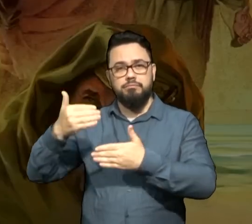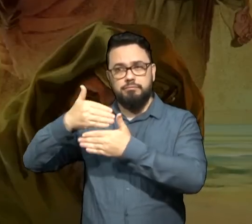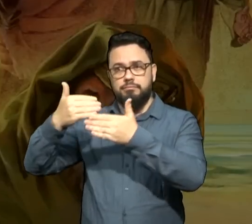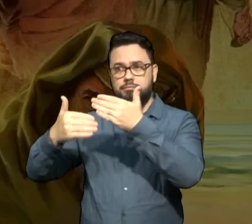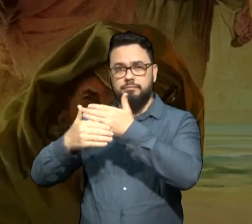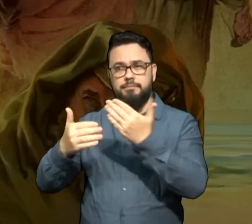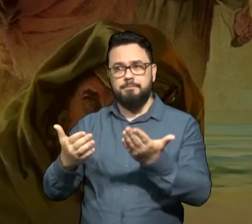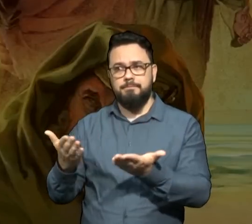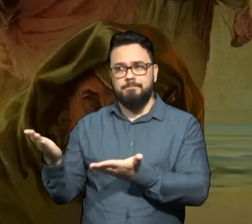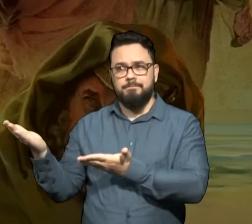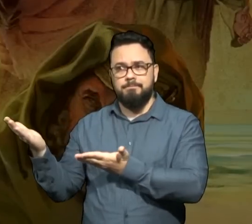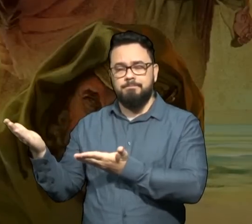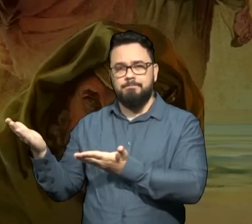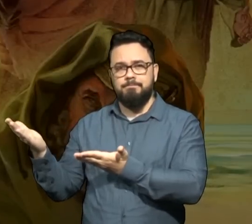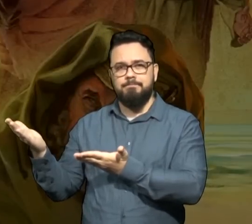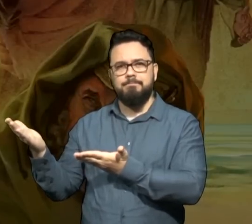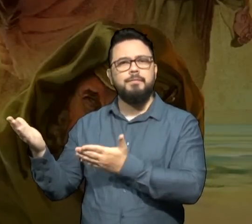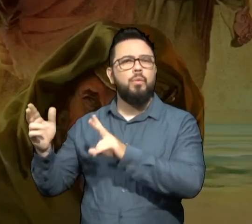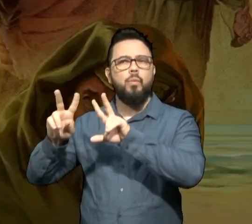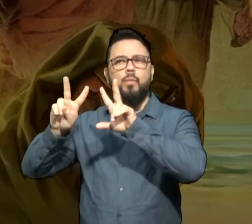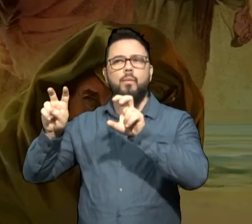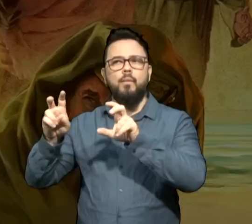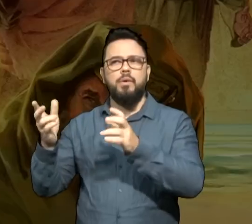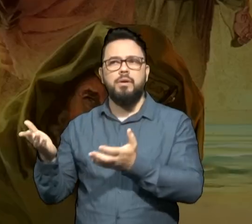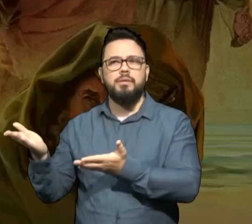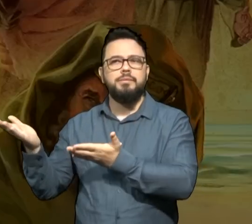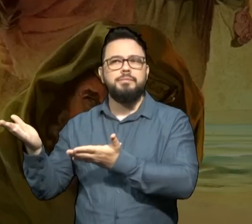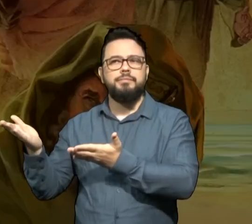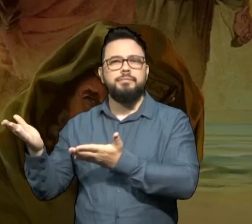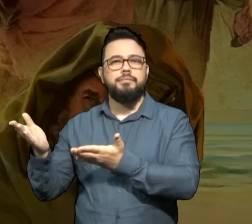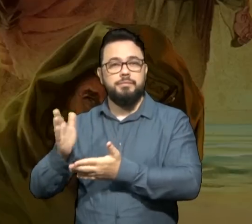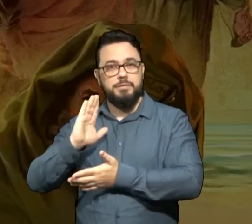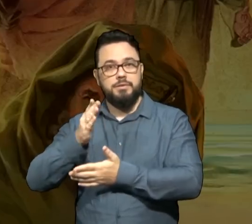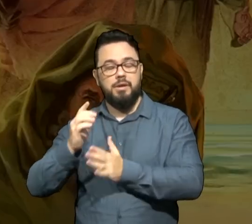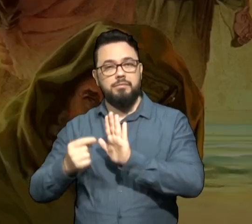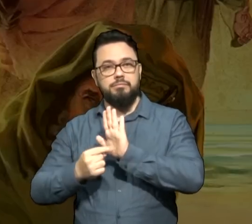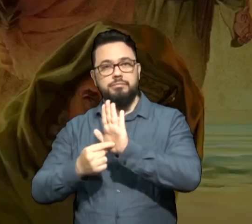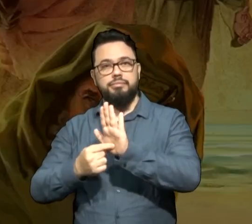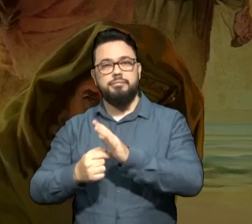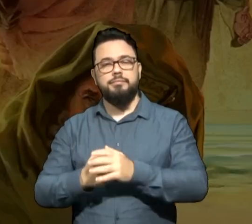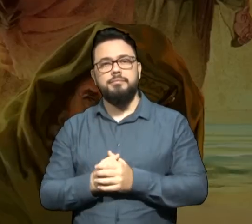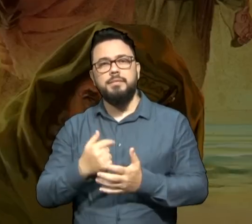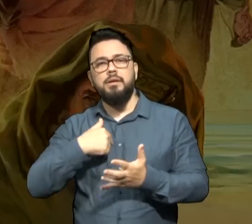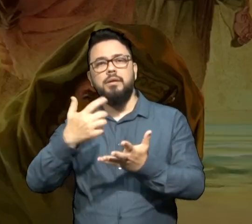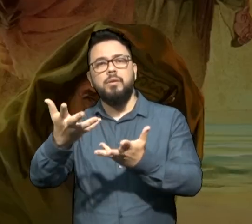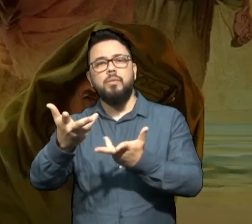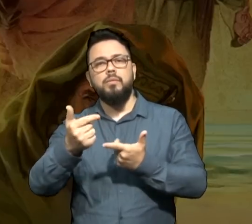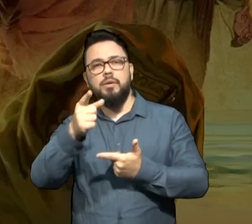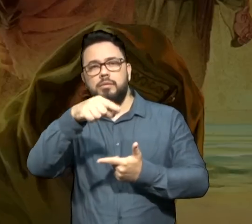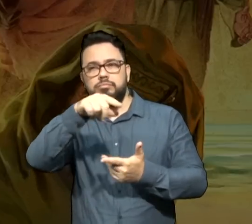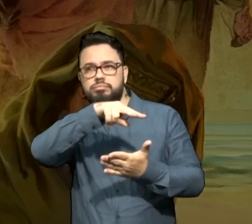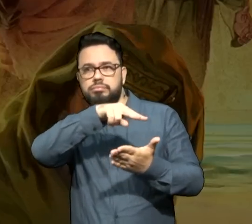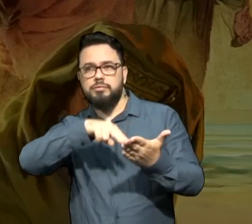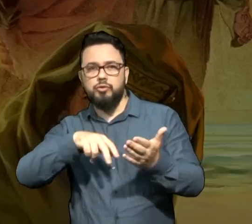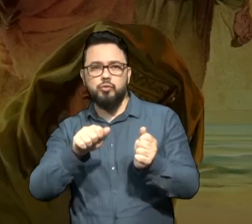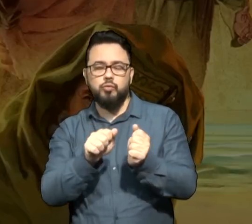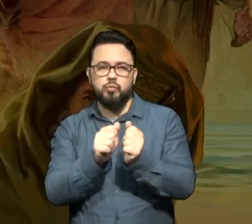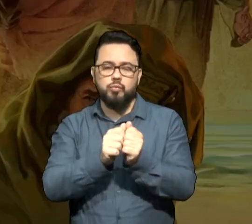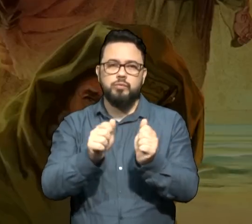eh o nosso tema de hoje enquanto ele já está sendo projetado eu gostaria de convidá-lo a lerem comigo